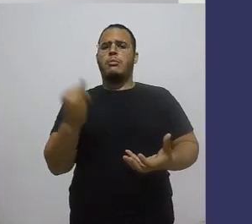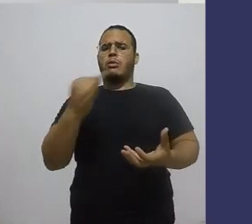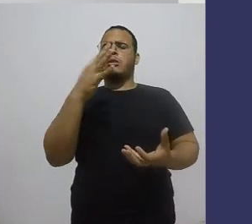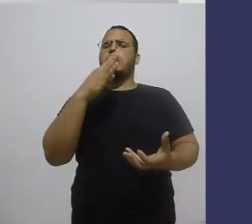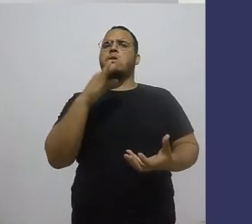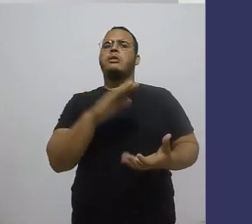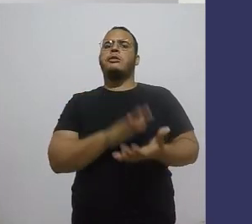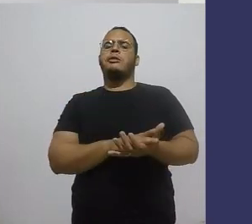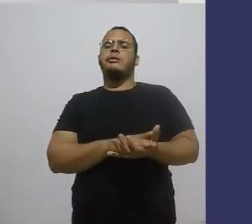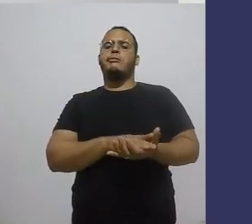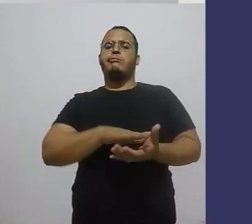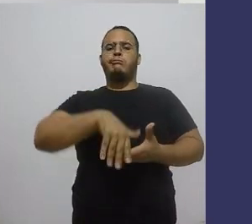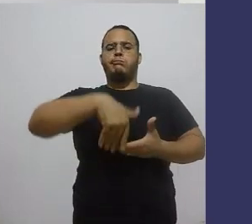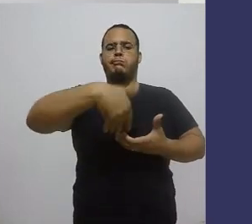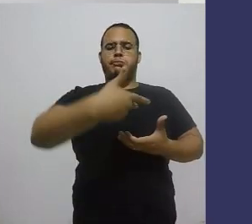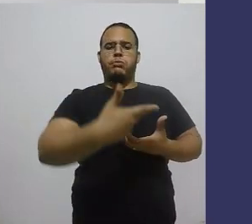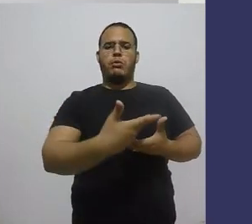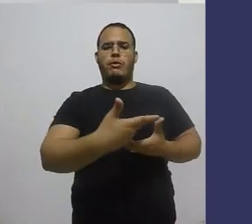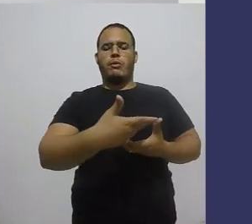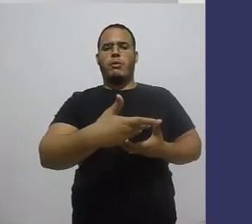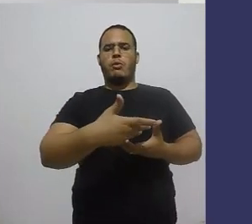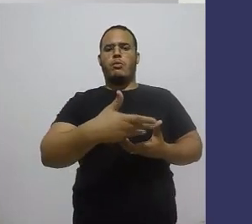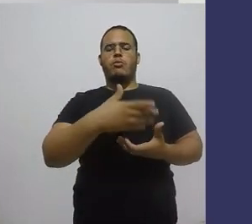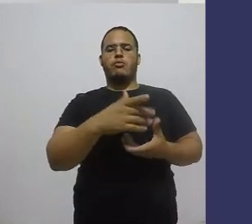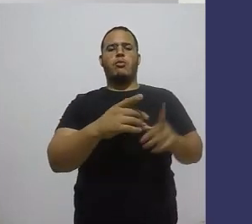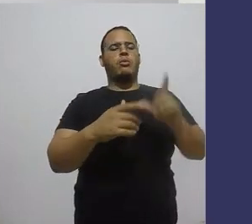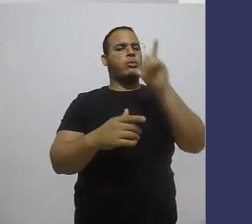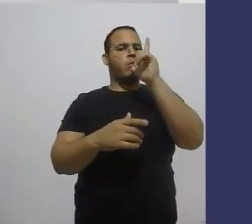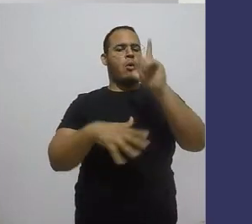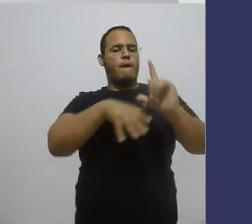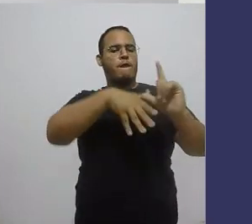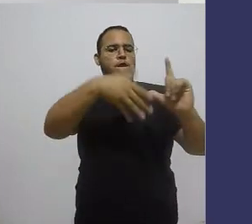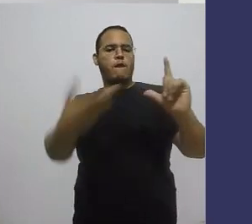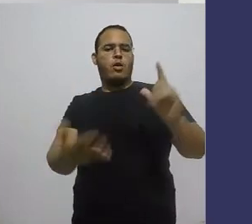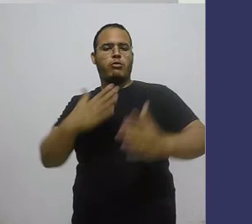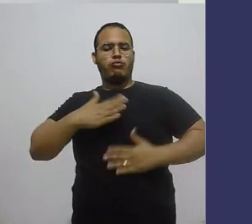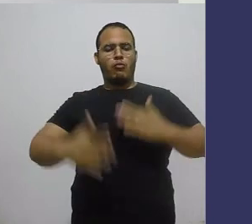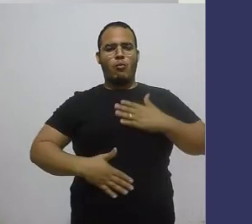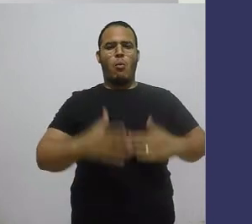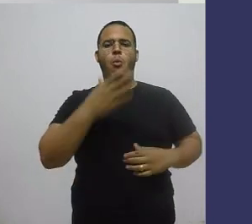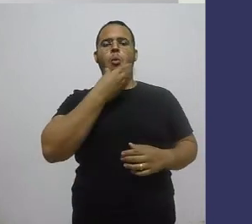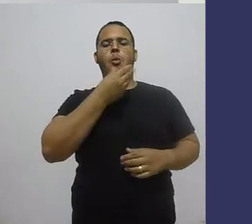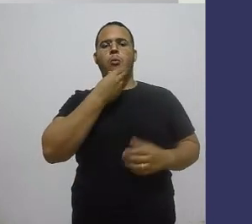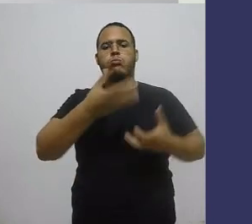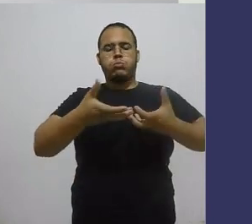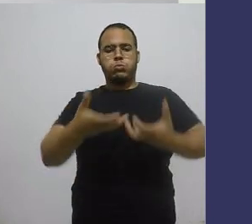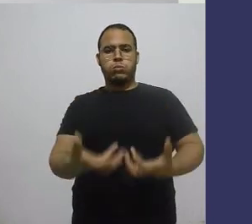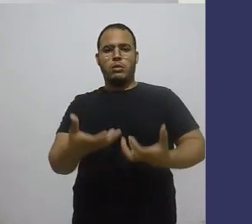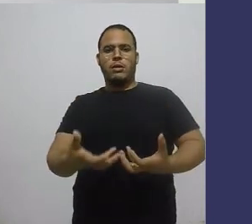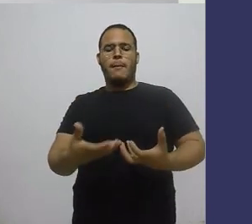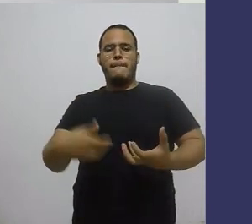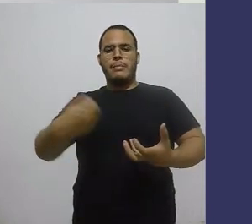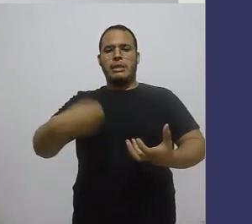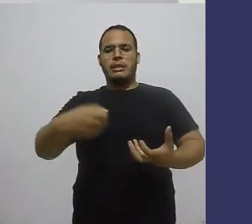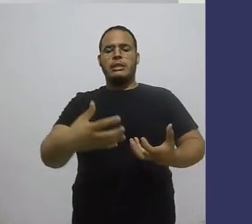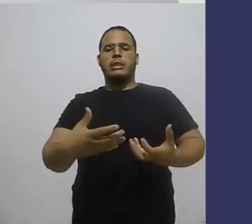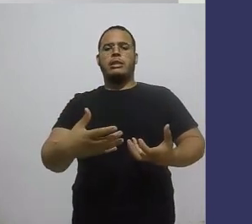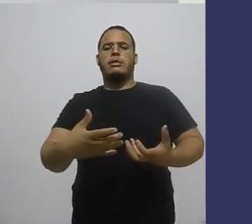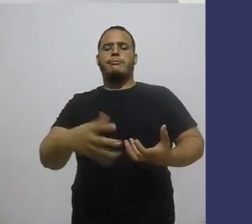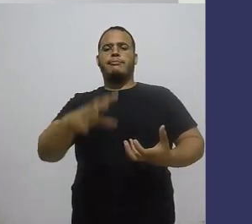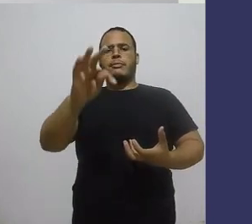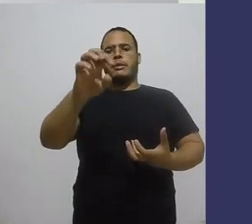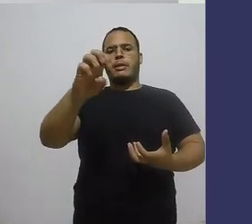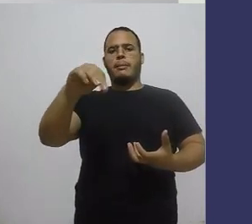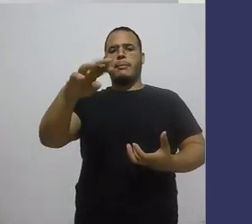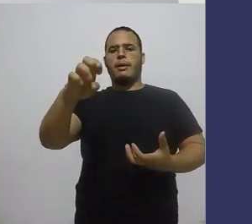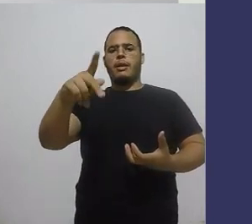testículo ele fica fora do corpo da mulher, do homem, perdão. Por que isso acontece? Porque ele precisa ficar numa temperatura diferente da temperatura do nosso